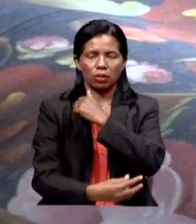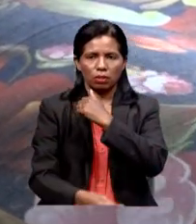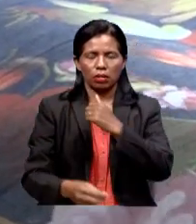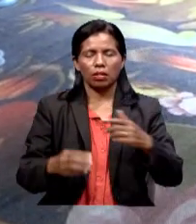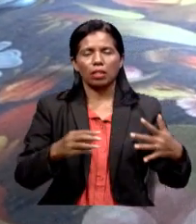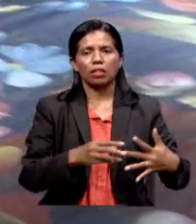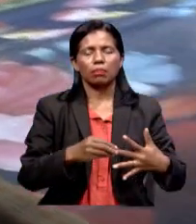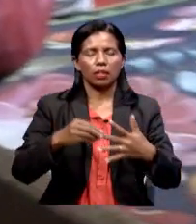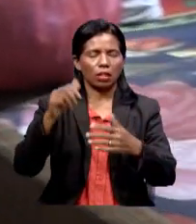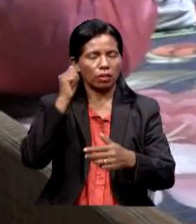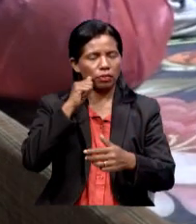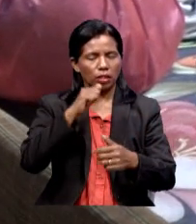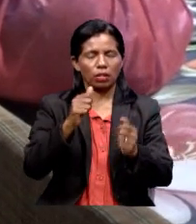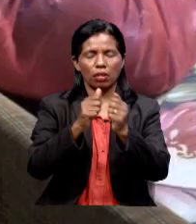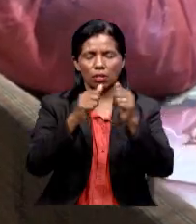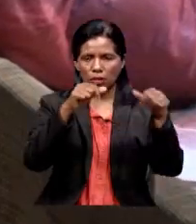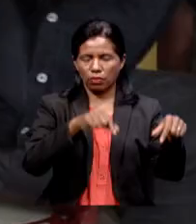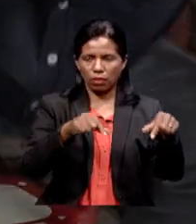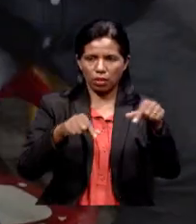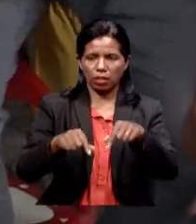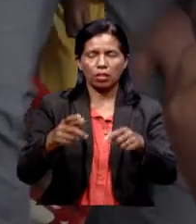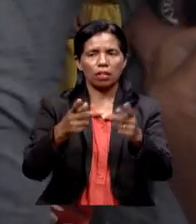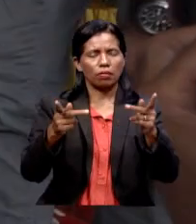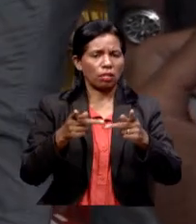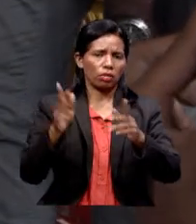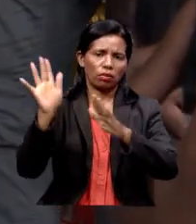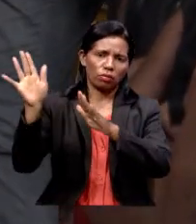lhe feito ser MNB com condição de deficiência e a área rural,